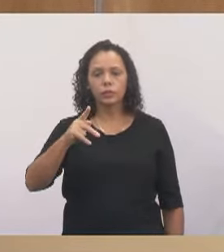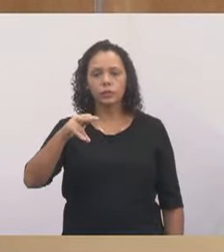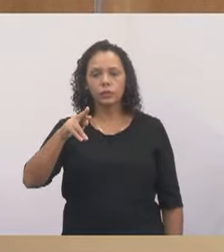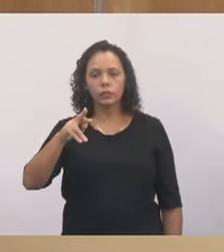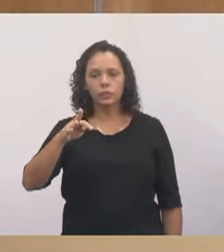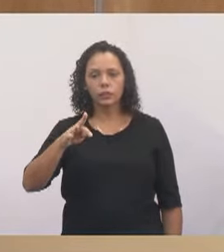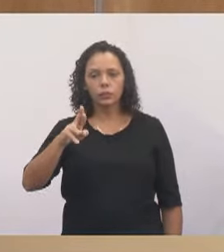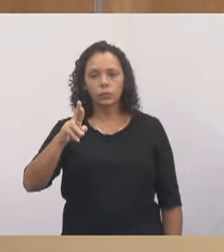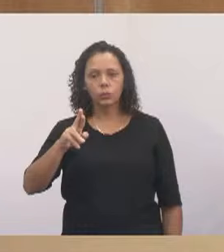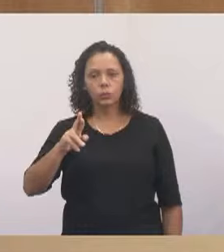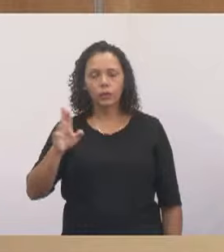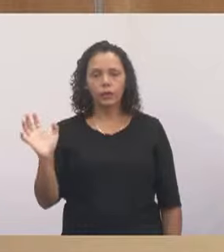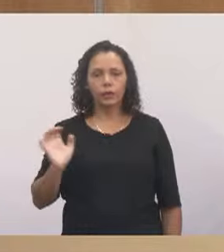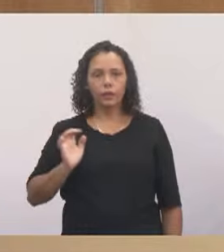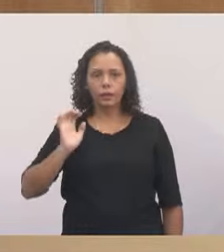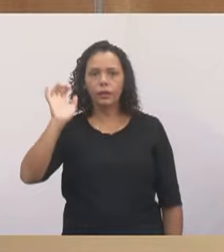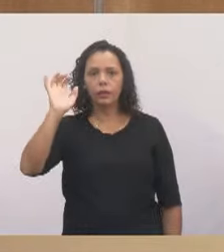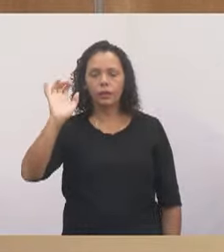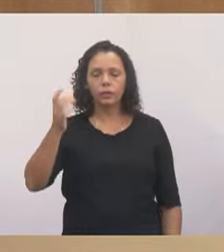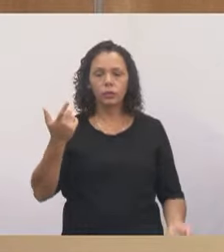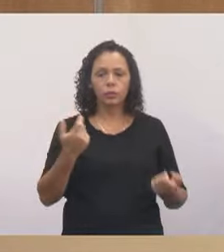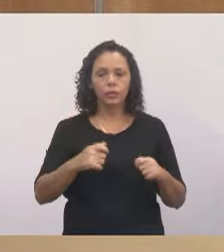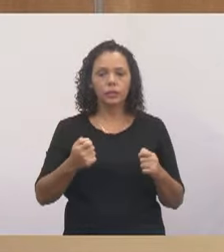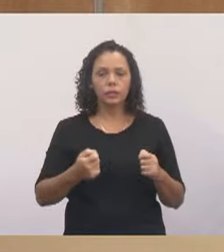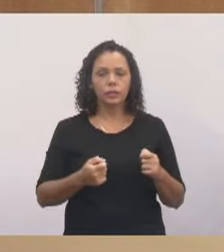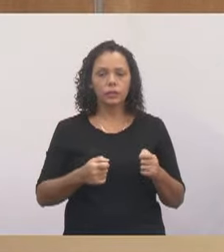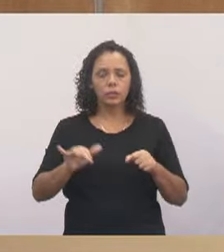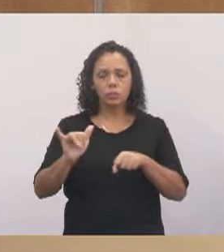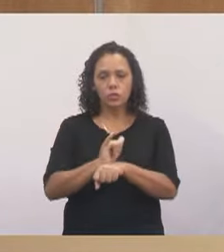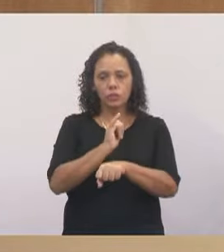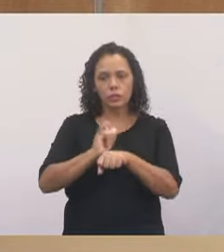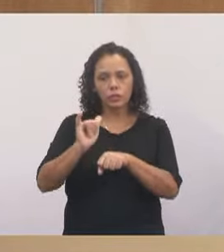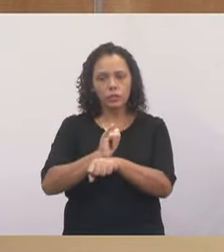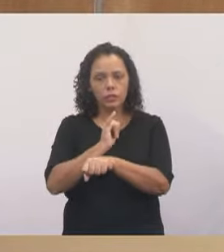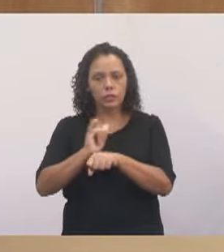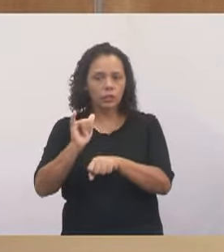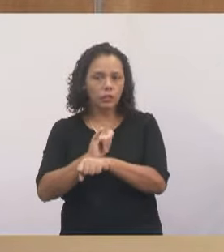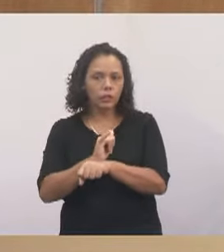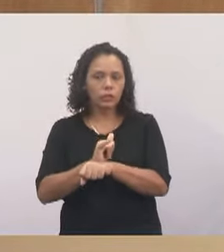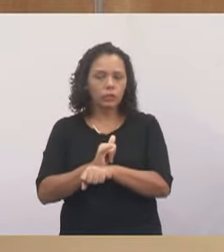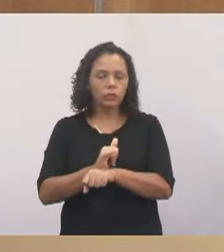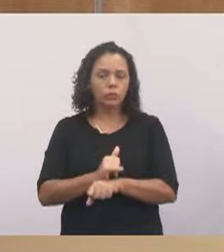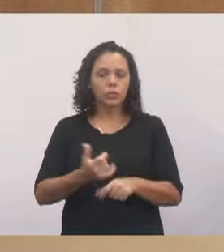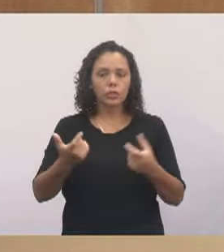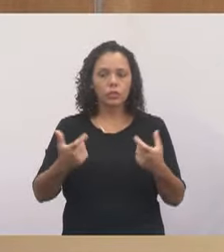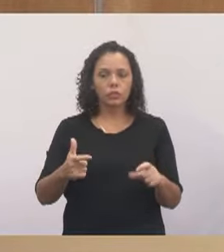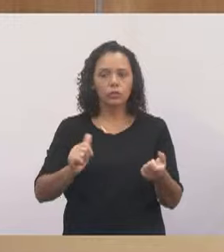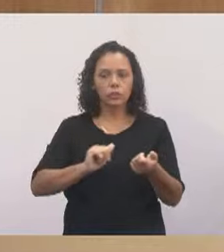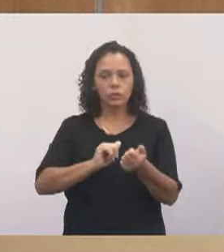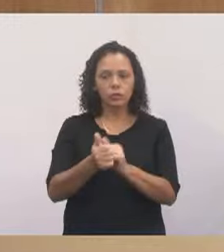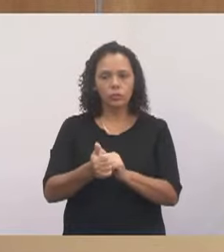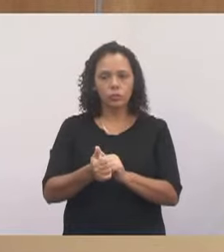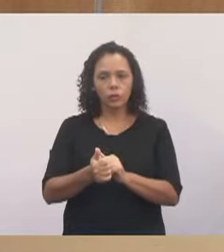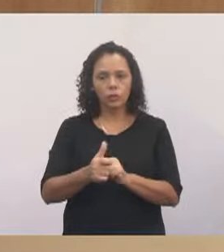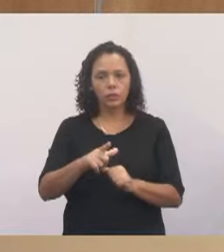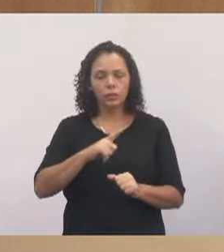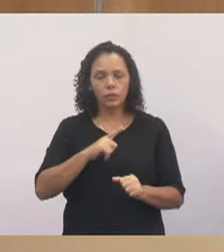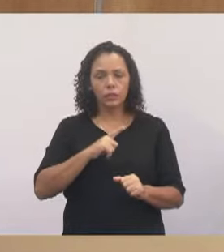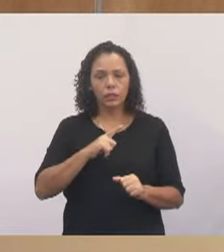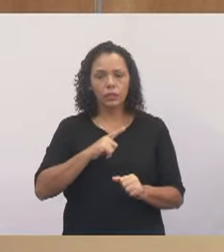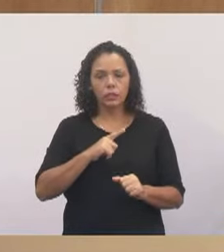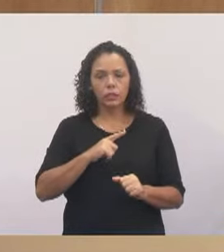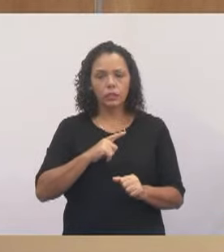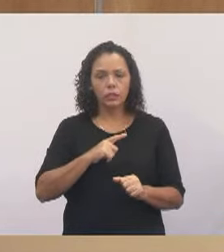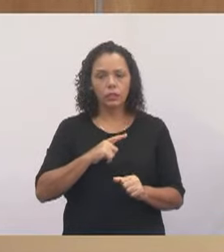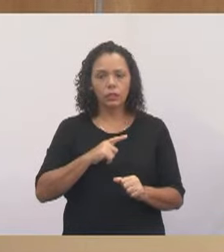alto, não é? Nós precisamos criar mecanismos para que esses campos de futebol tenham uma